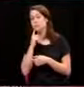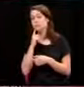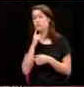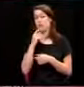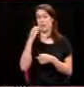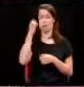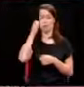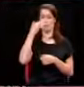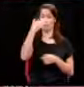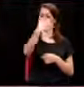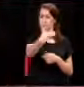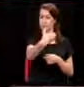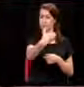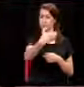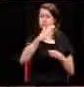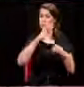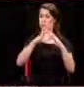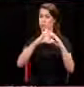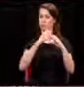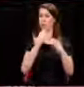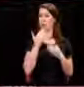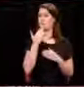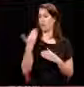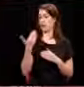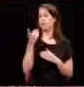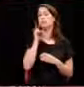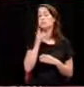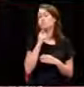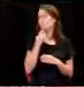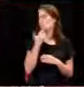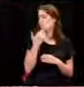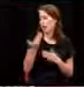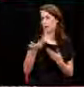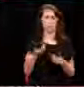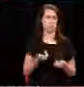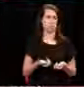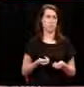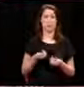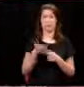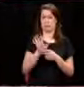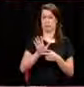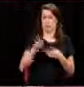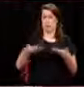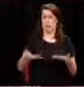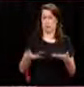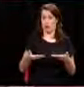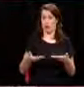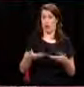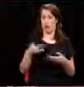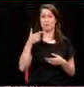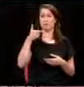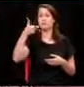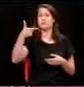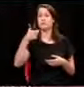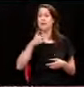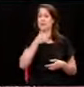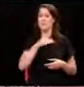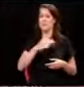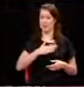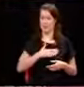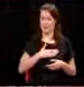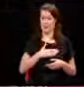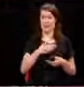feito o pedido através do surdo, que o surdo quer falar, neste caso com a linha do Benfica, é feito esse pedido à intérprete e a intérprete